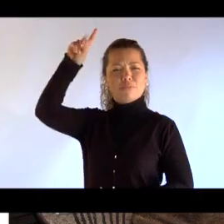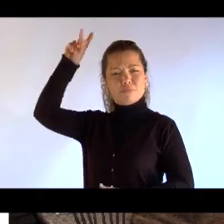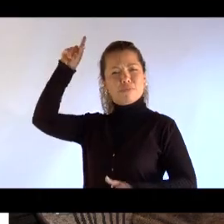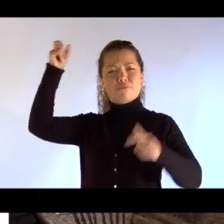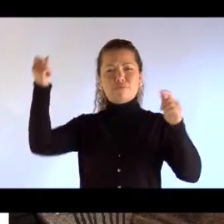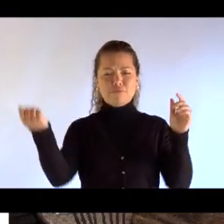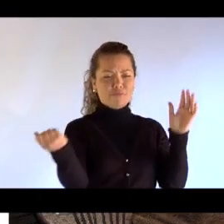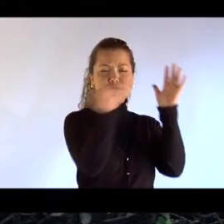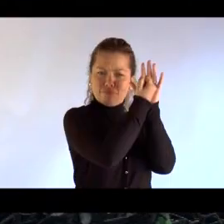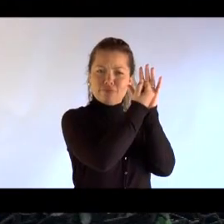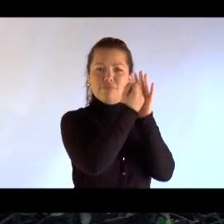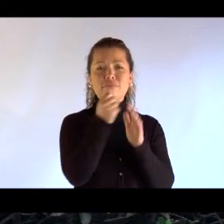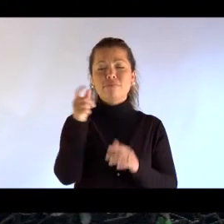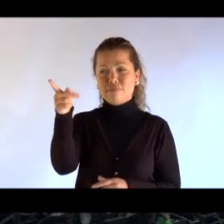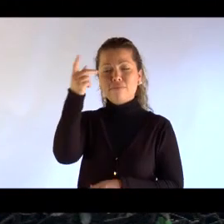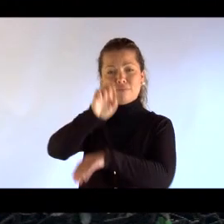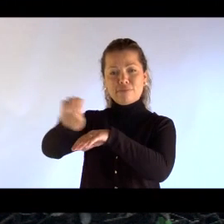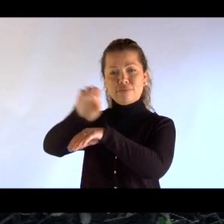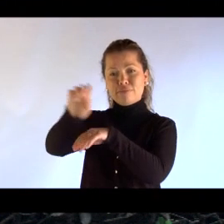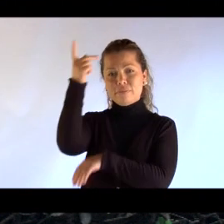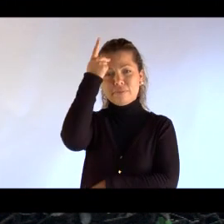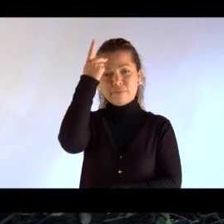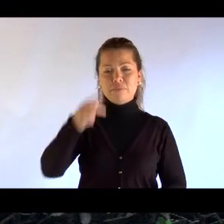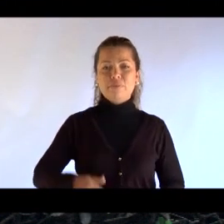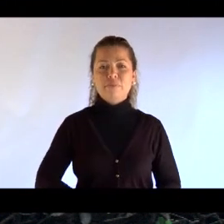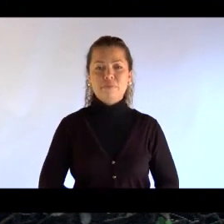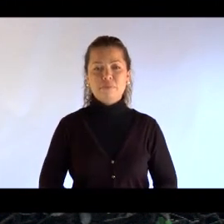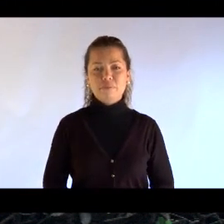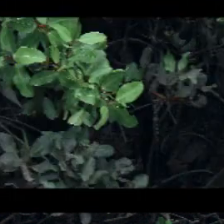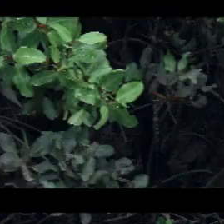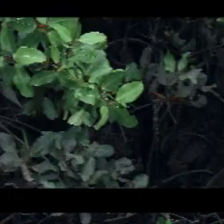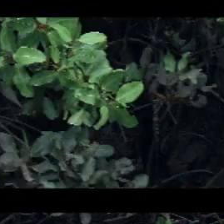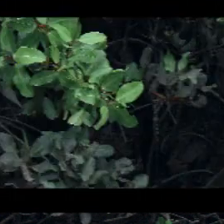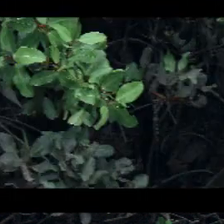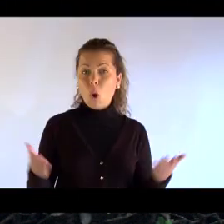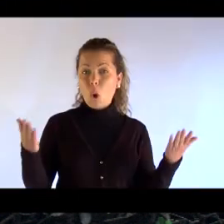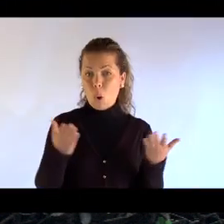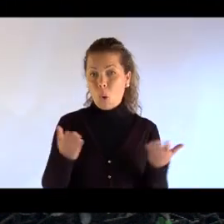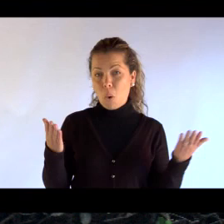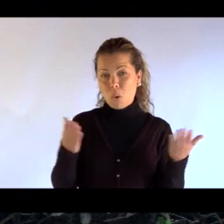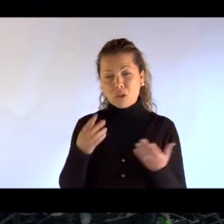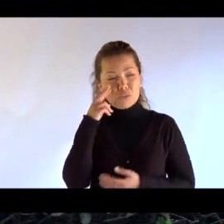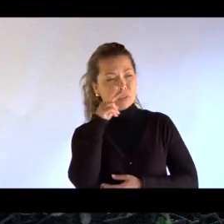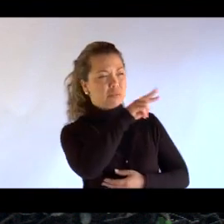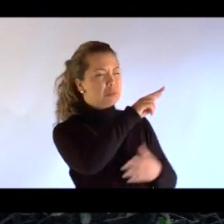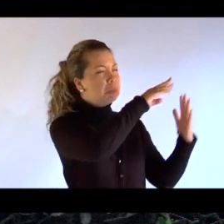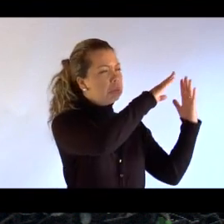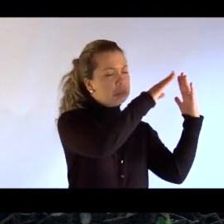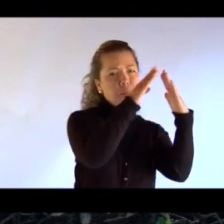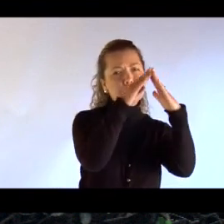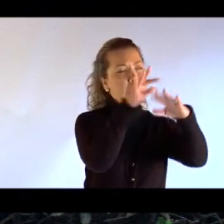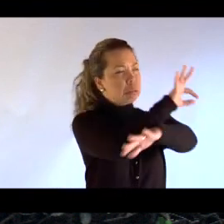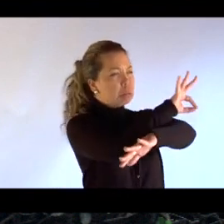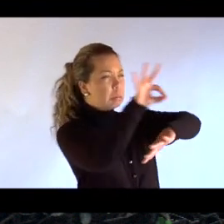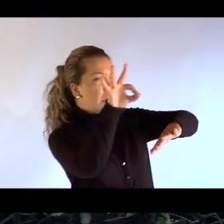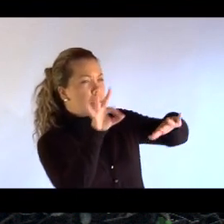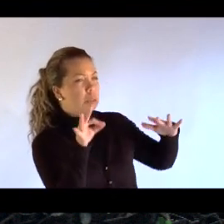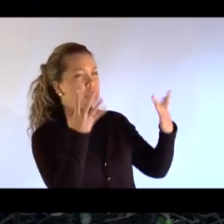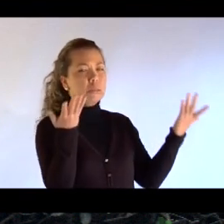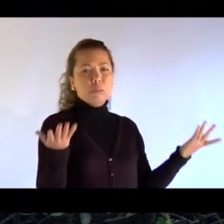sobre moquecas. É uma espécie de pirão assado, feito a partir de diversos temperos e manjuba refogados. Uma